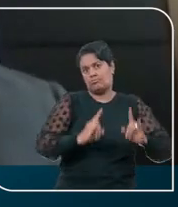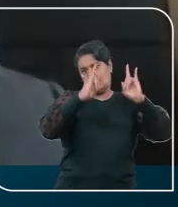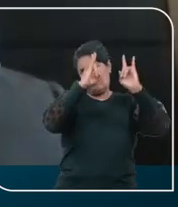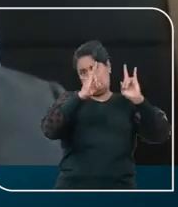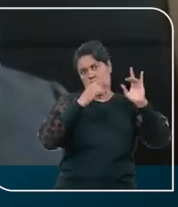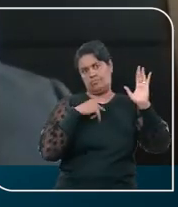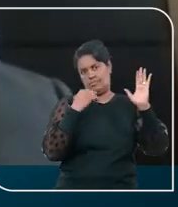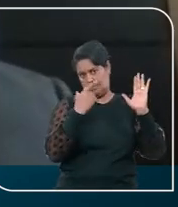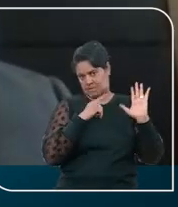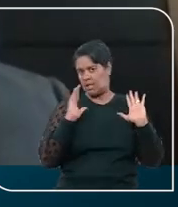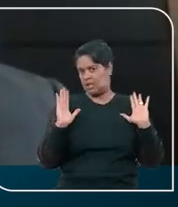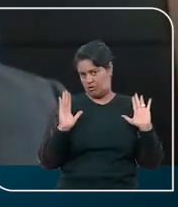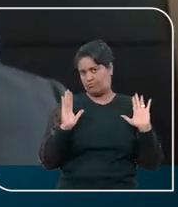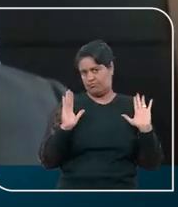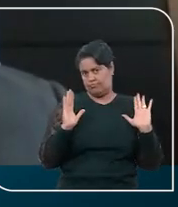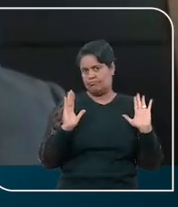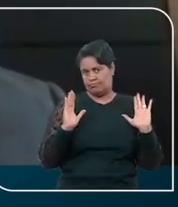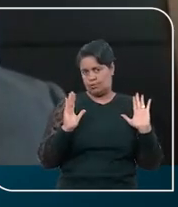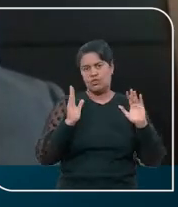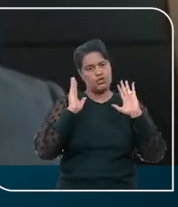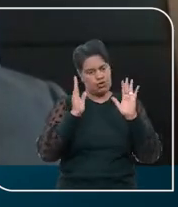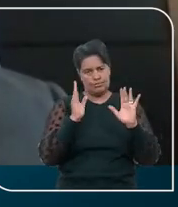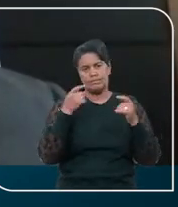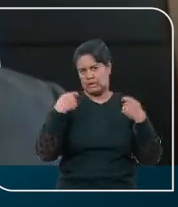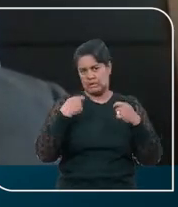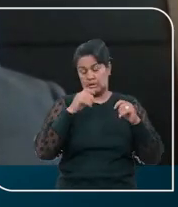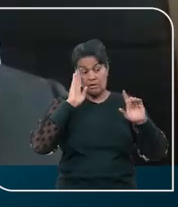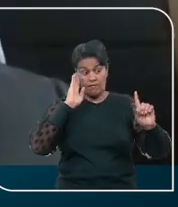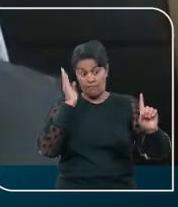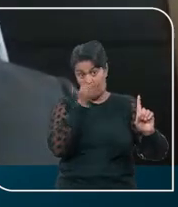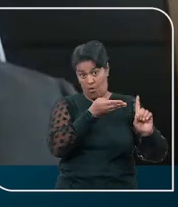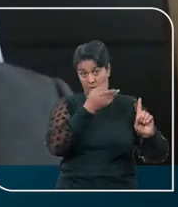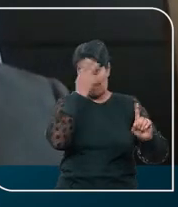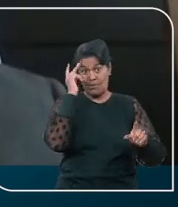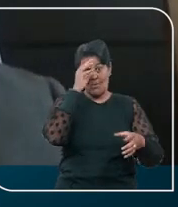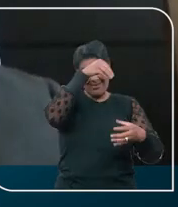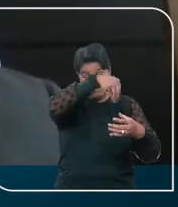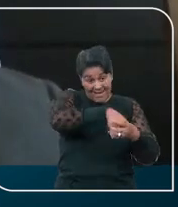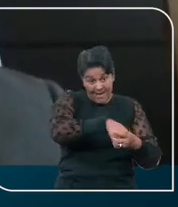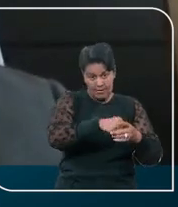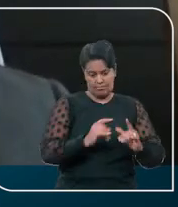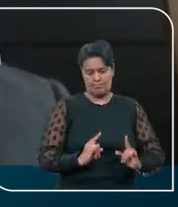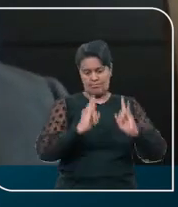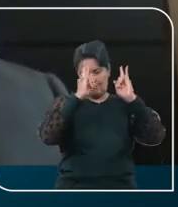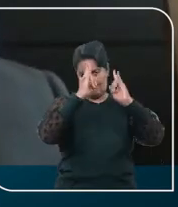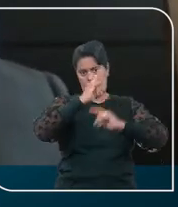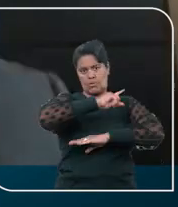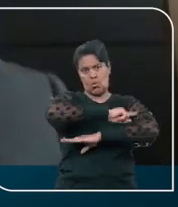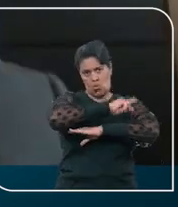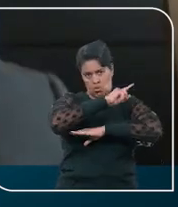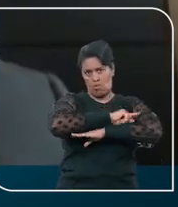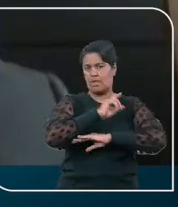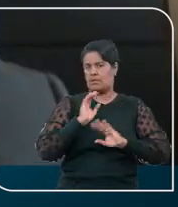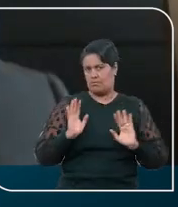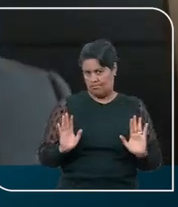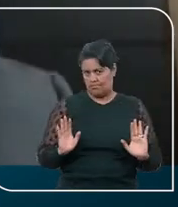estabelece ali um critério para que você dê preferência inicialmente a um condômino, um titular de propriedade também,